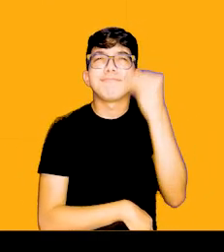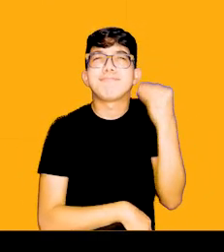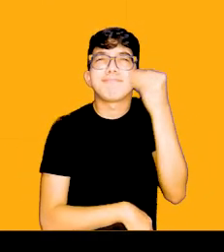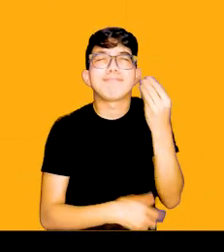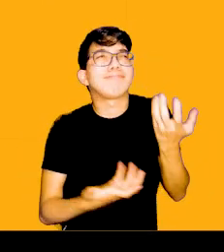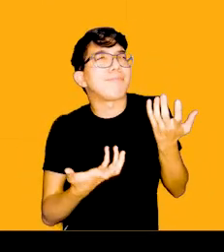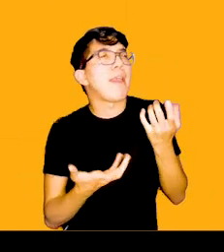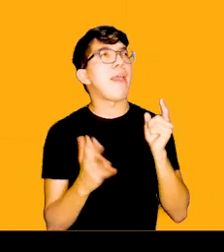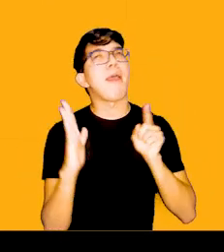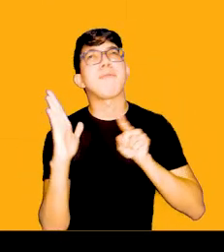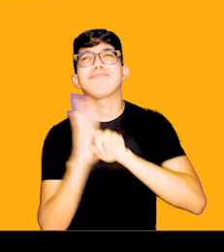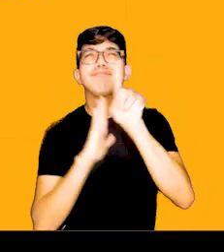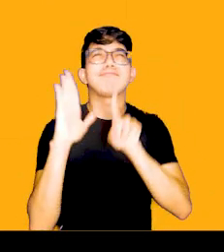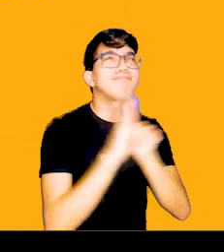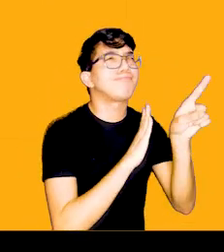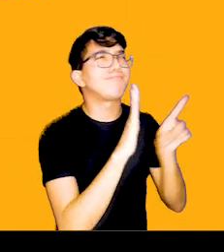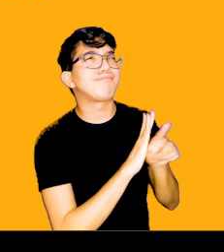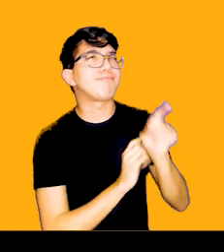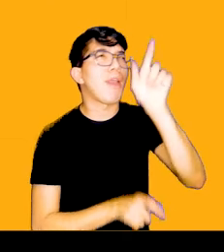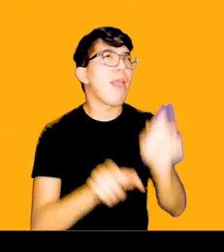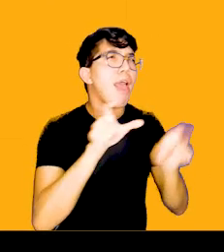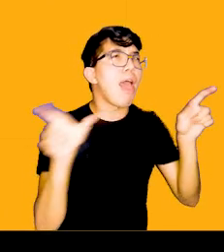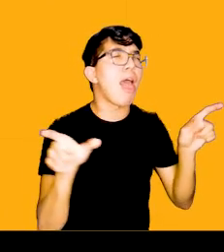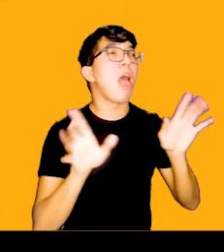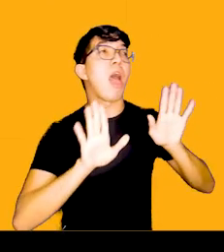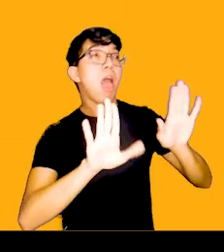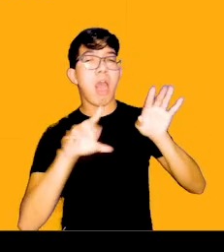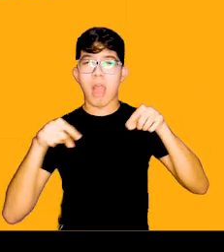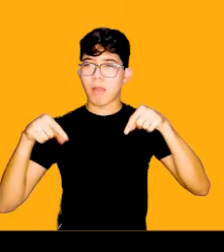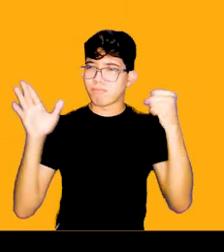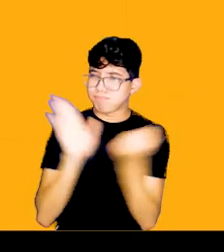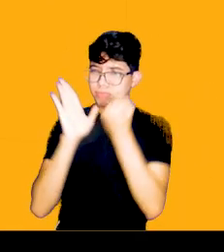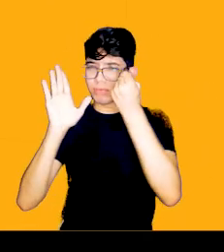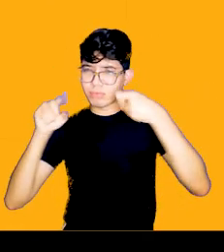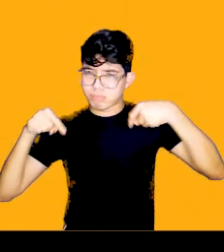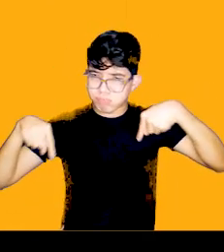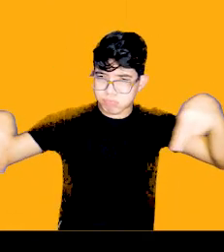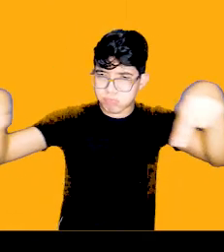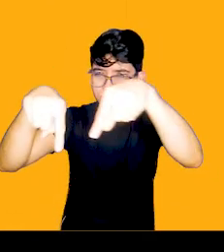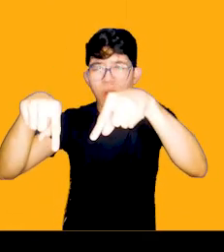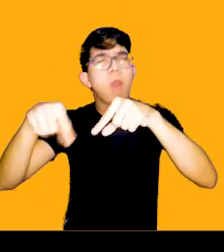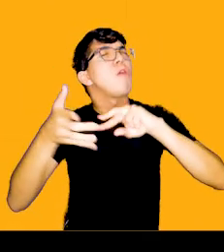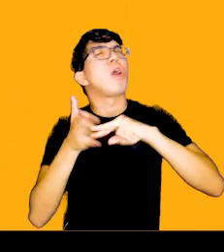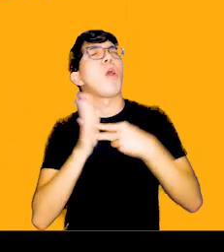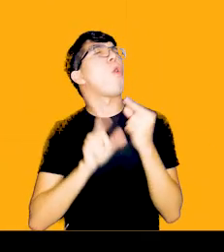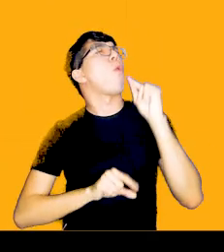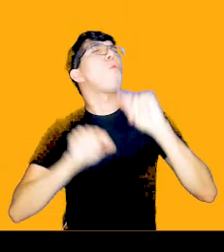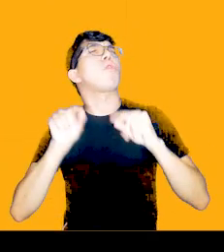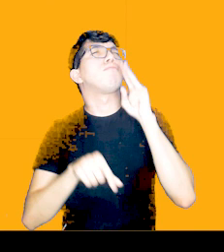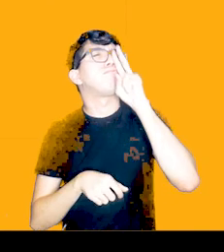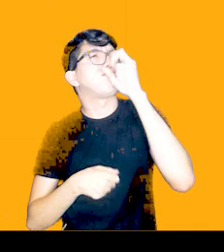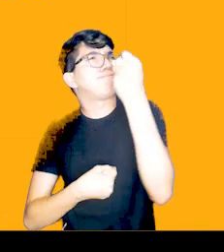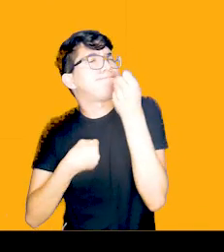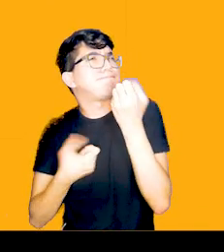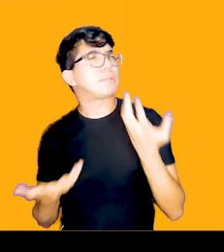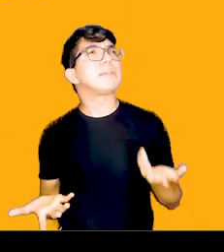desejo de seguir perguntando a cada pessoa, bicho ou patrimônio, o que faz de um pedaço de chão, um lugar,